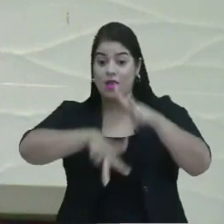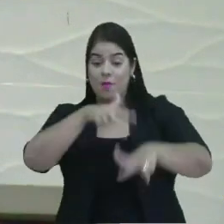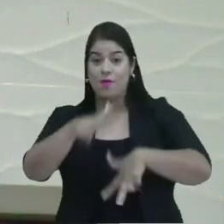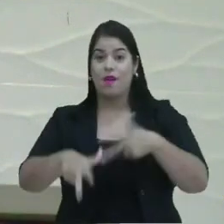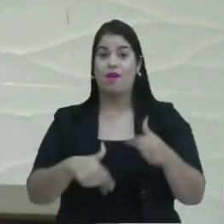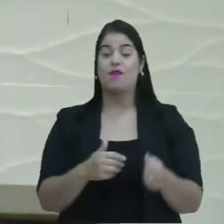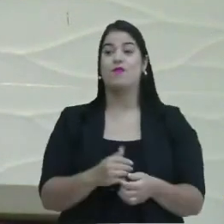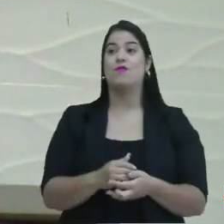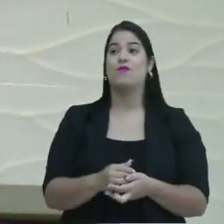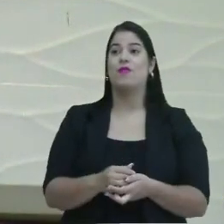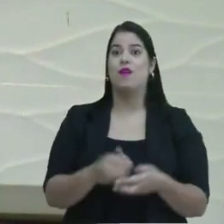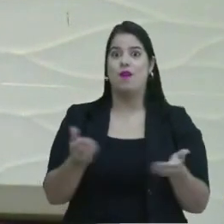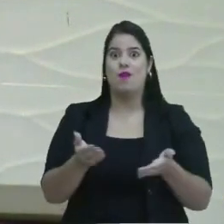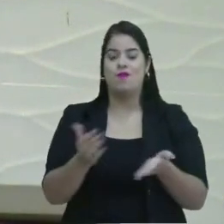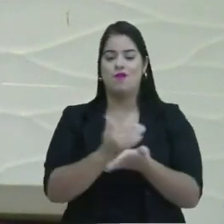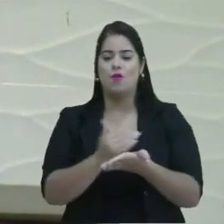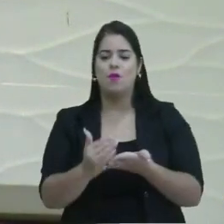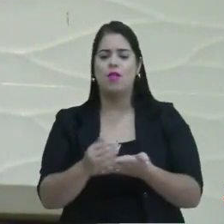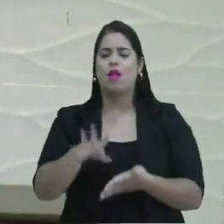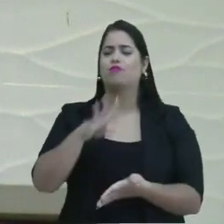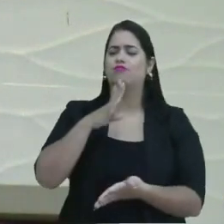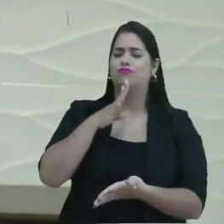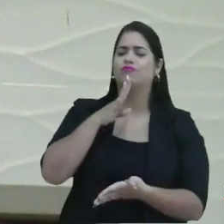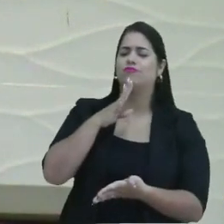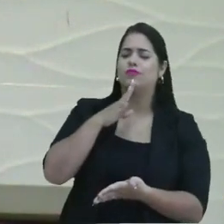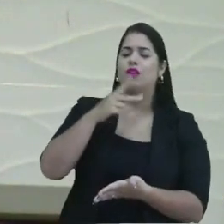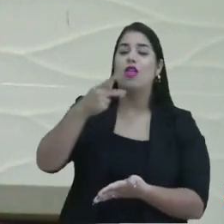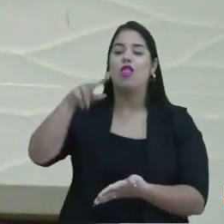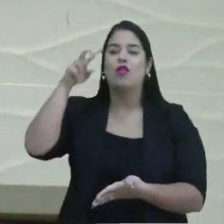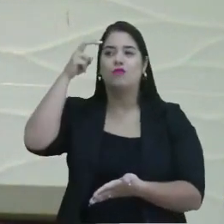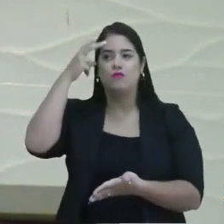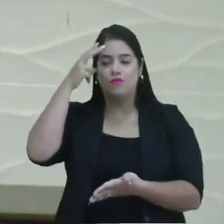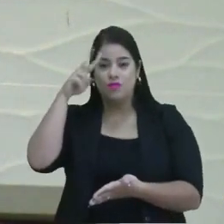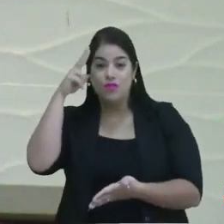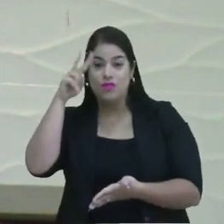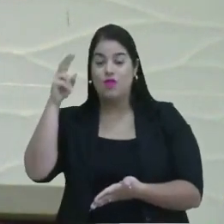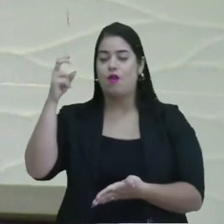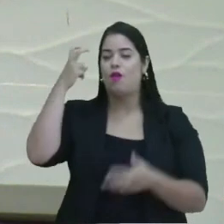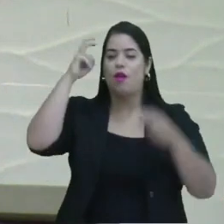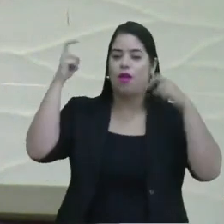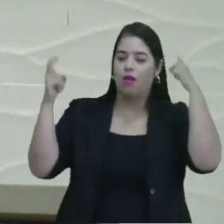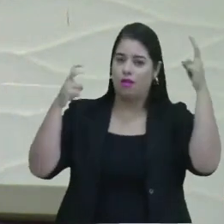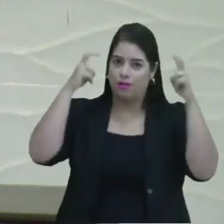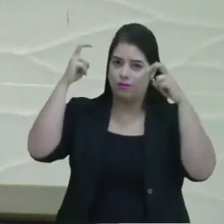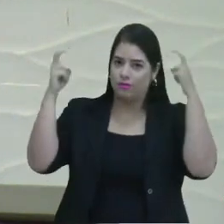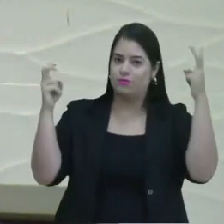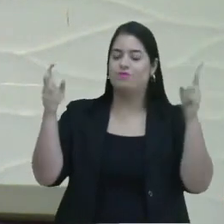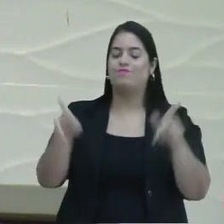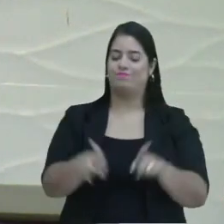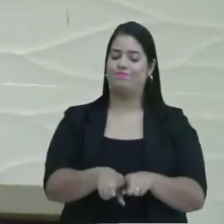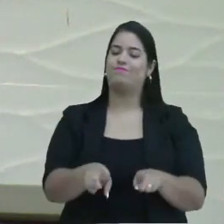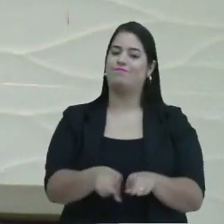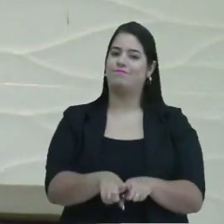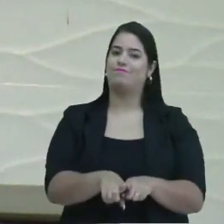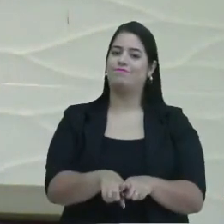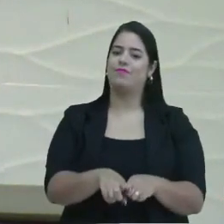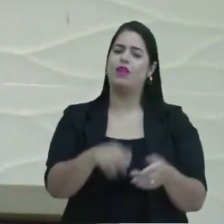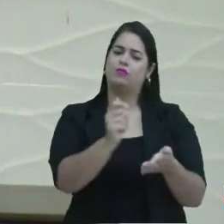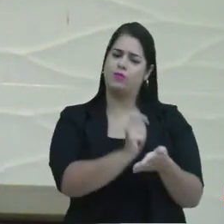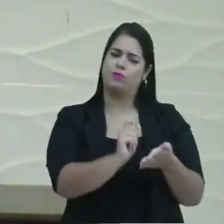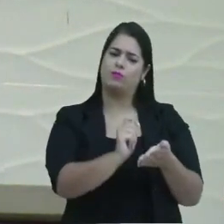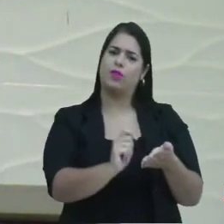partir de hoje, vai conhecer cada vez mais a sua história, a sua cultura. Um livro aonde traz, de forma escrita